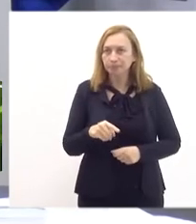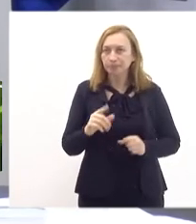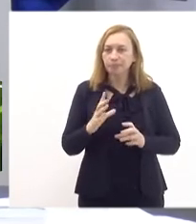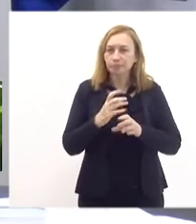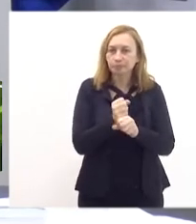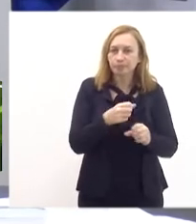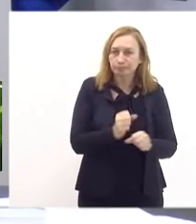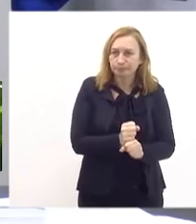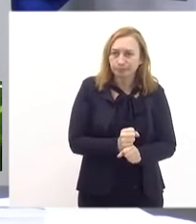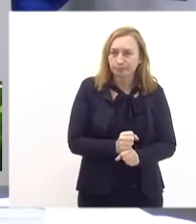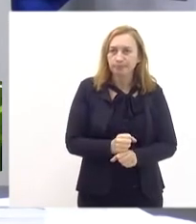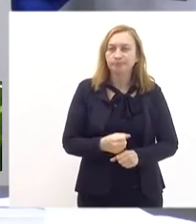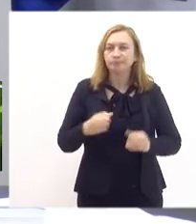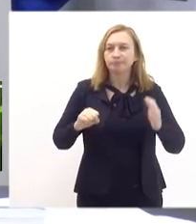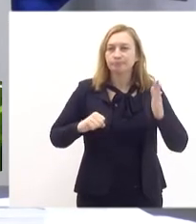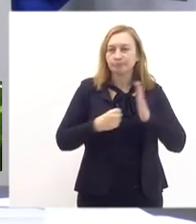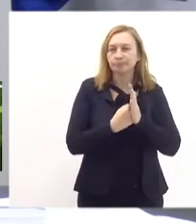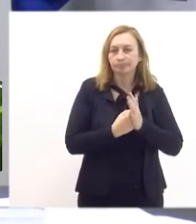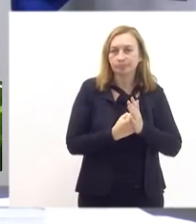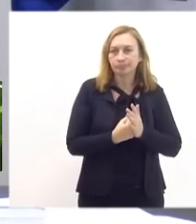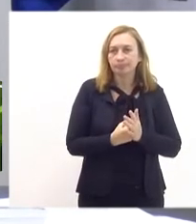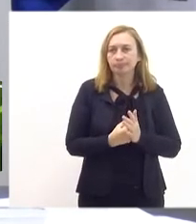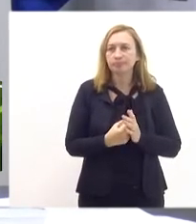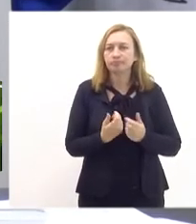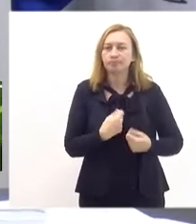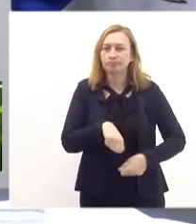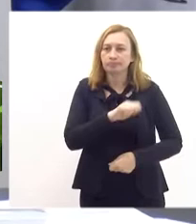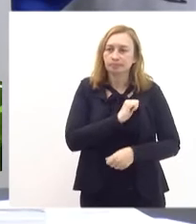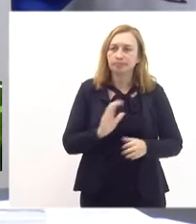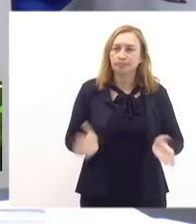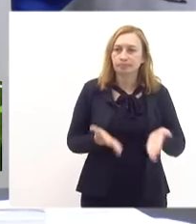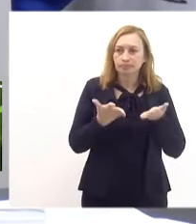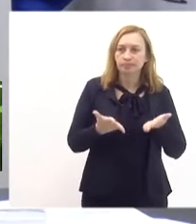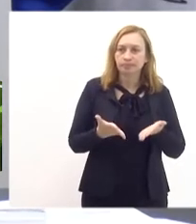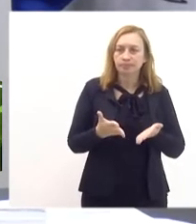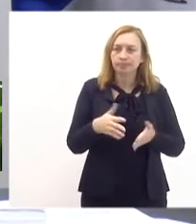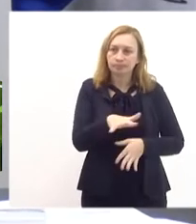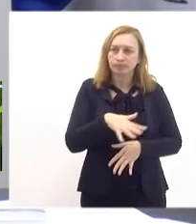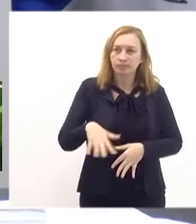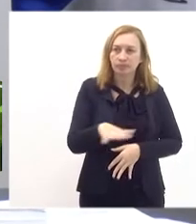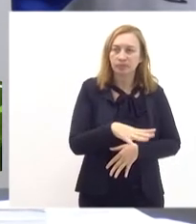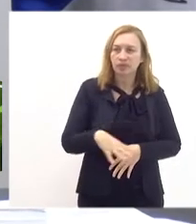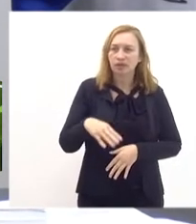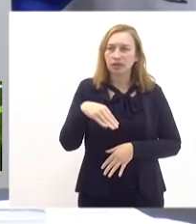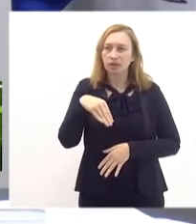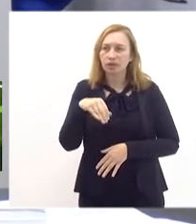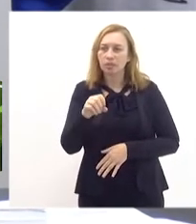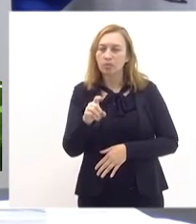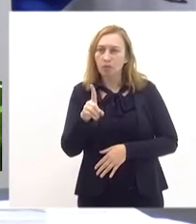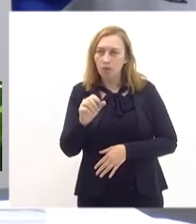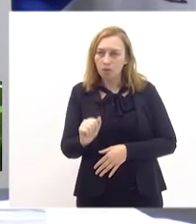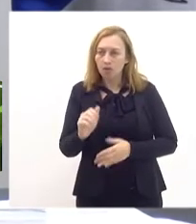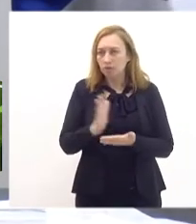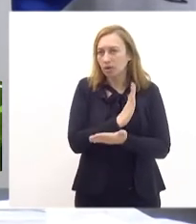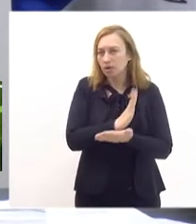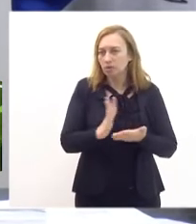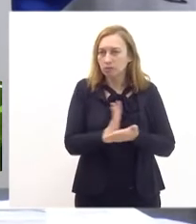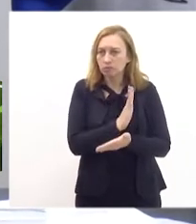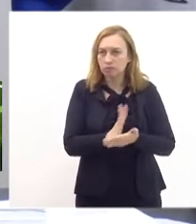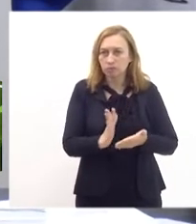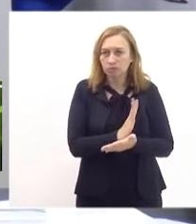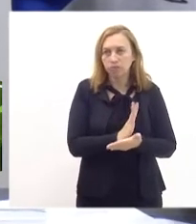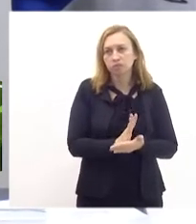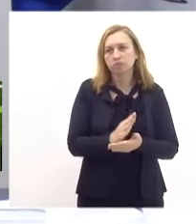calculou determinado impacto de um benefício fiscal no setor de moda para alguns municípios,